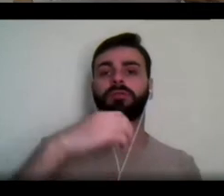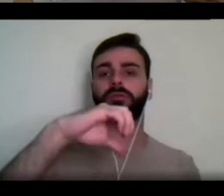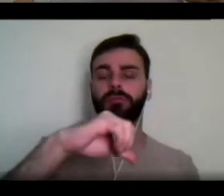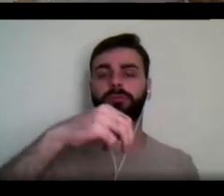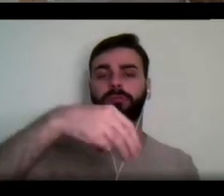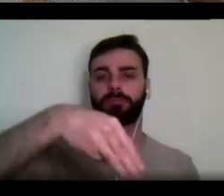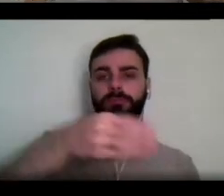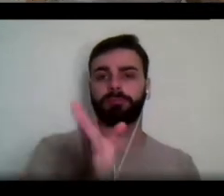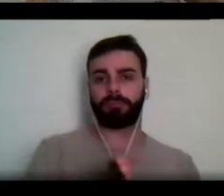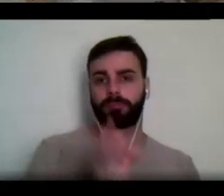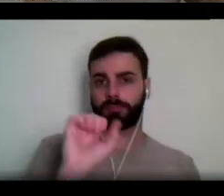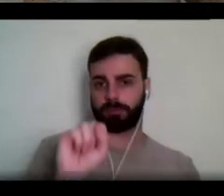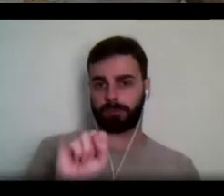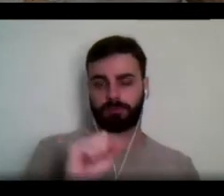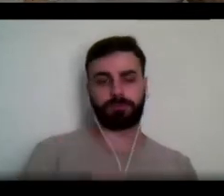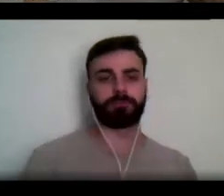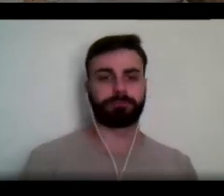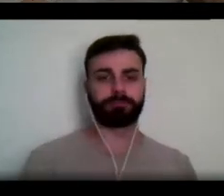por segundo.